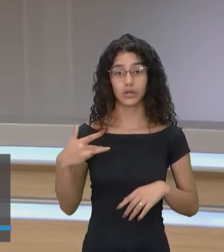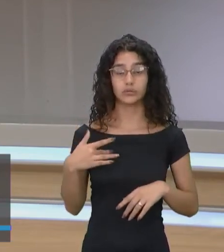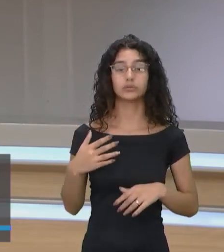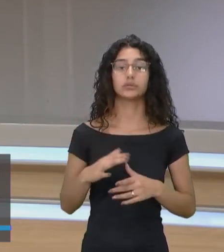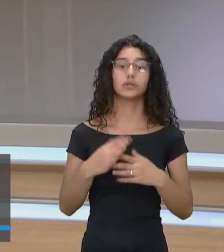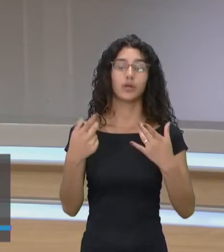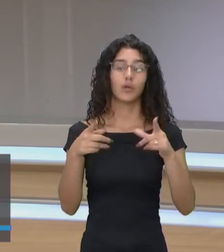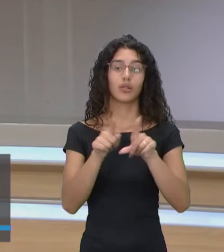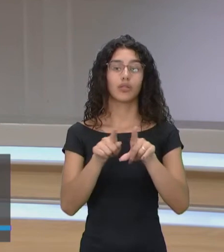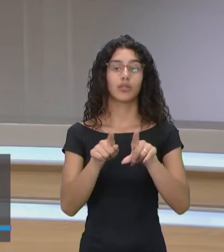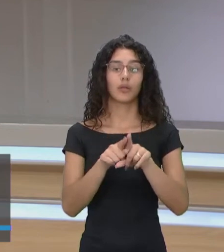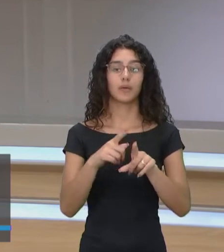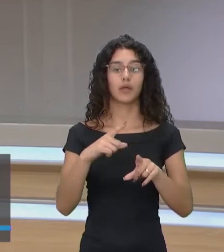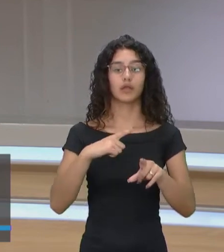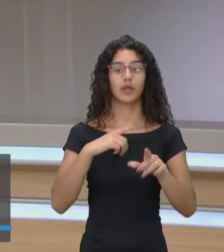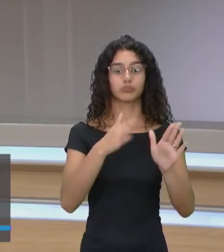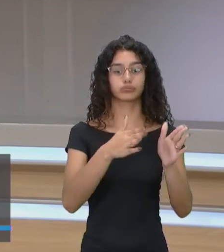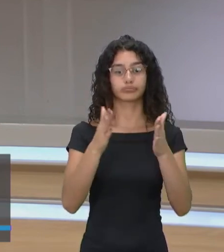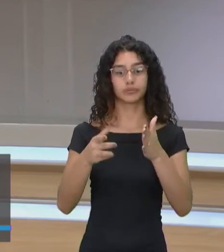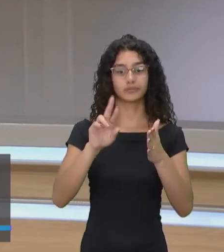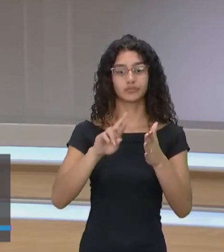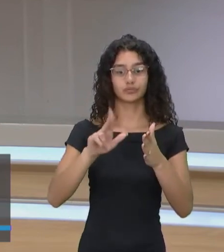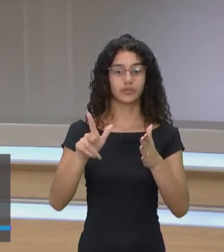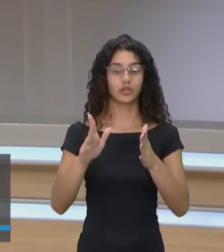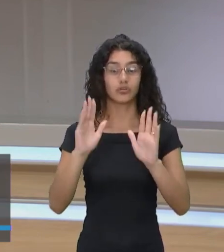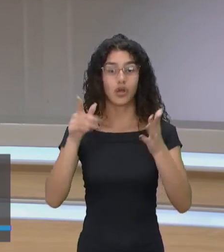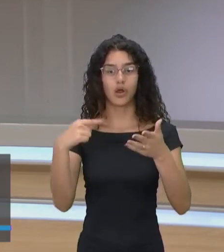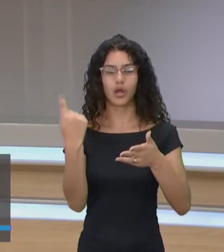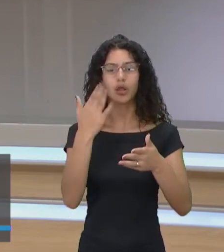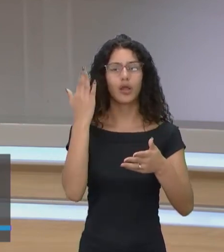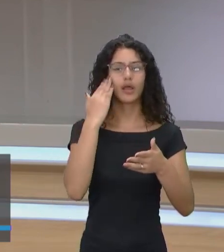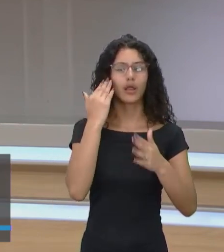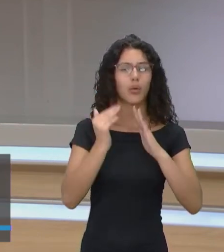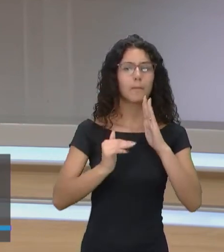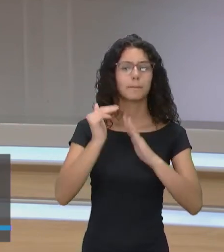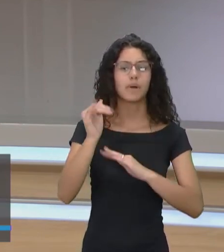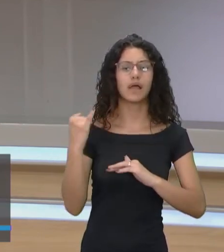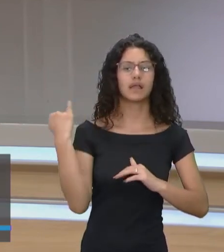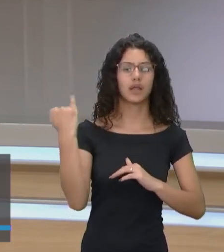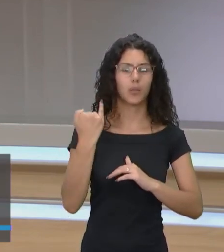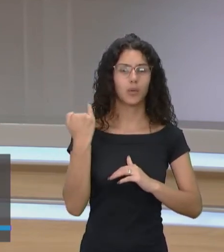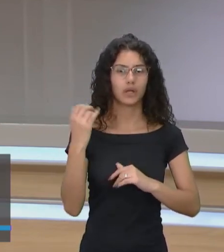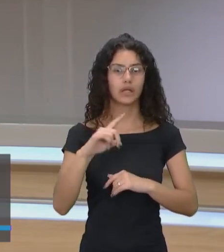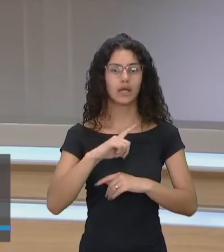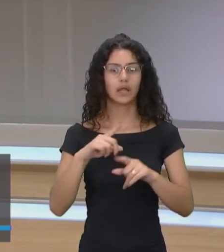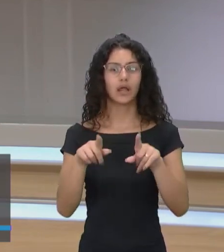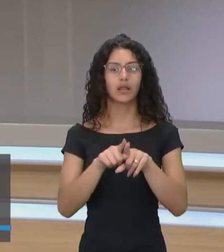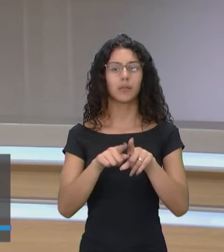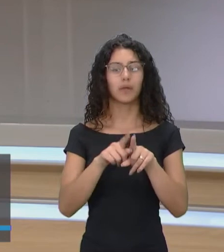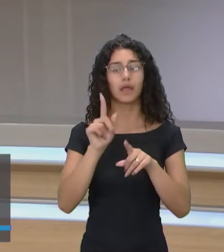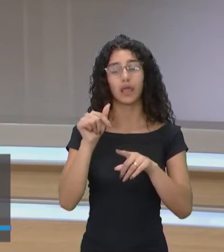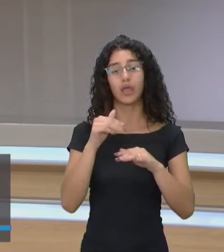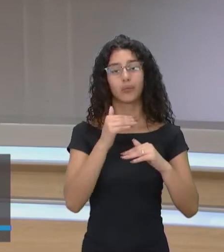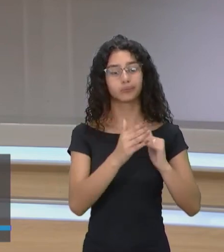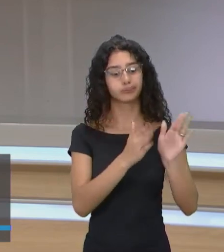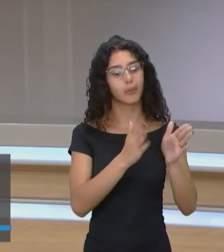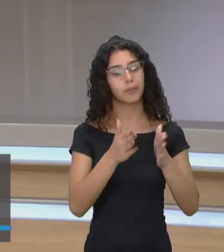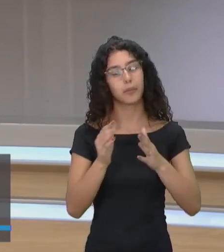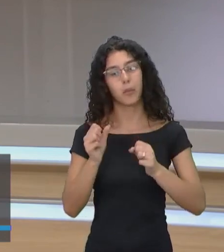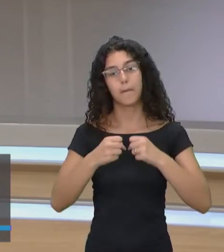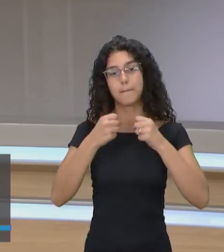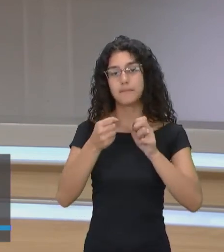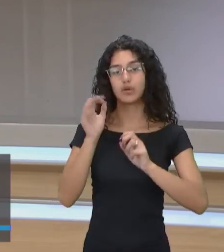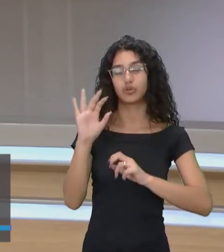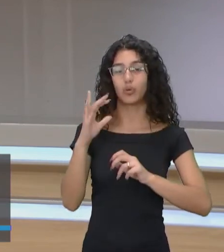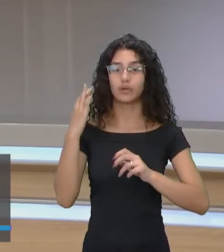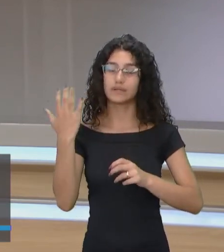isso que também se enquadra em outra taxa. Eu acho que agora que a gente entende um pouco mais a importância e também as consequências que podem ser geradas